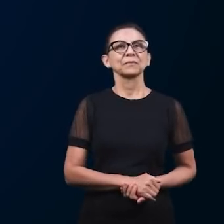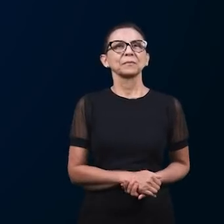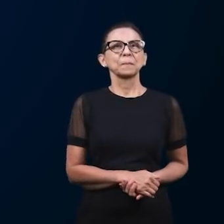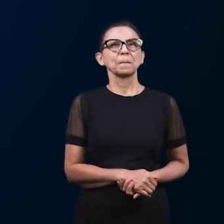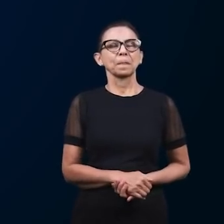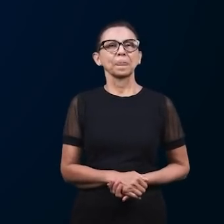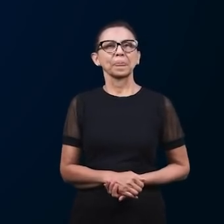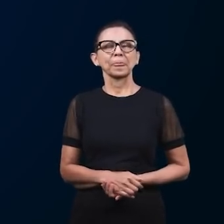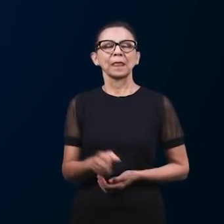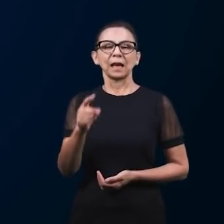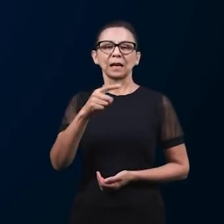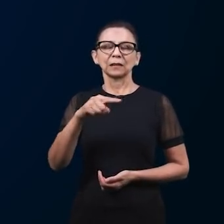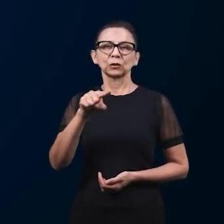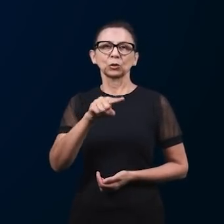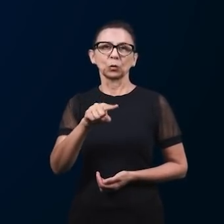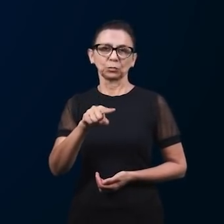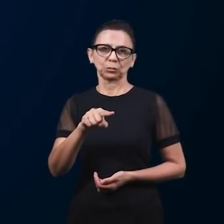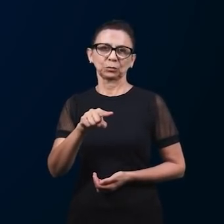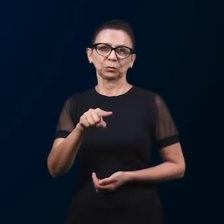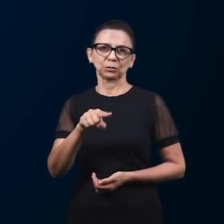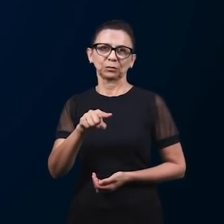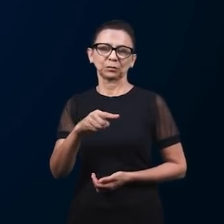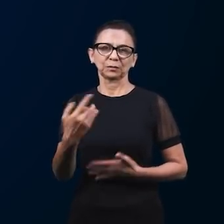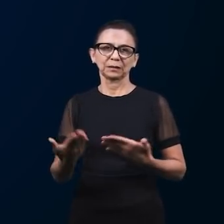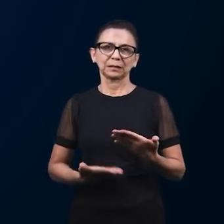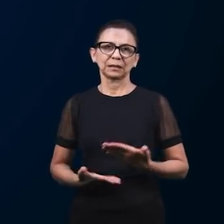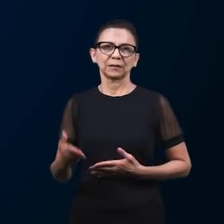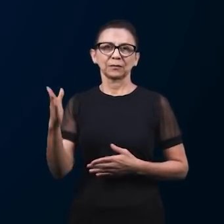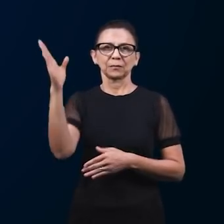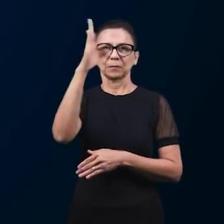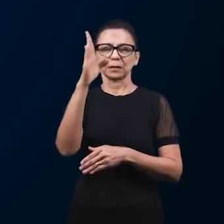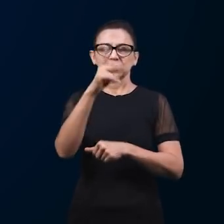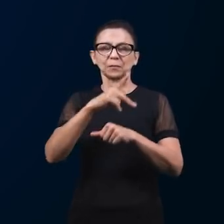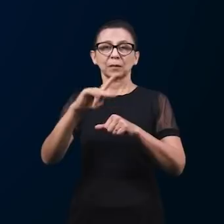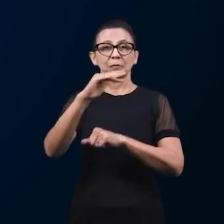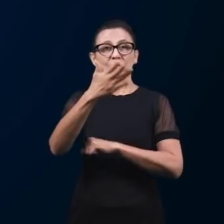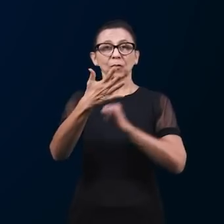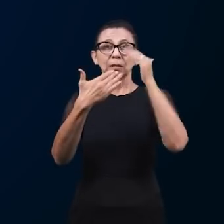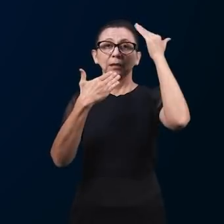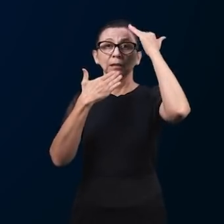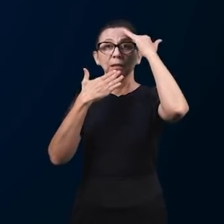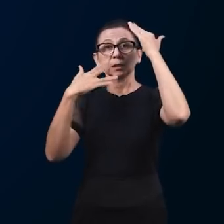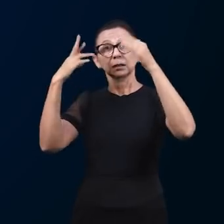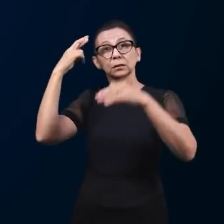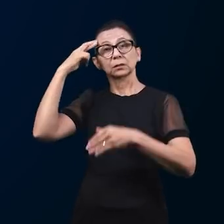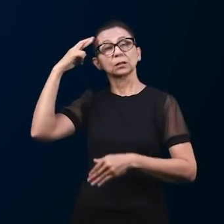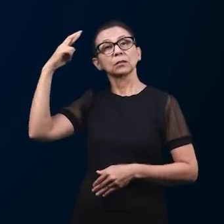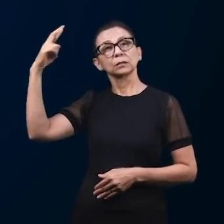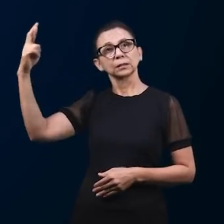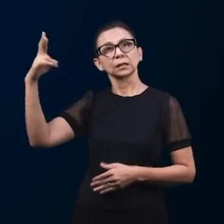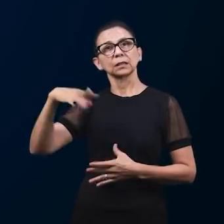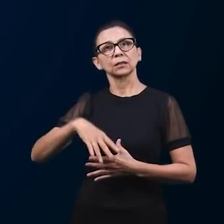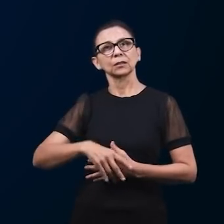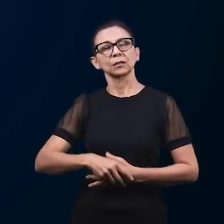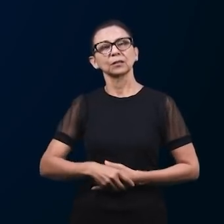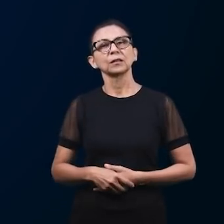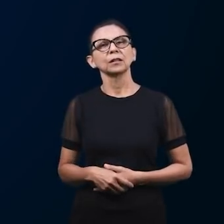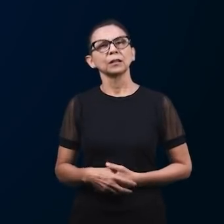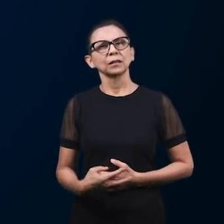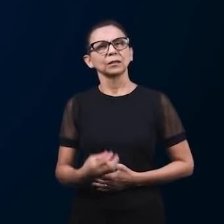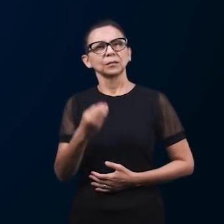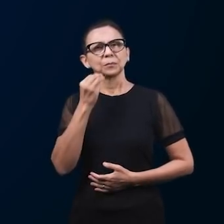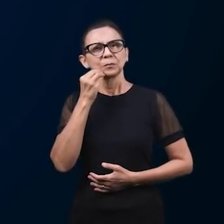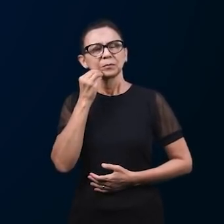Jesus, meus queridos irmãos do Brasil e do exterior, eu muito agradeço ao Senhor por essa